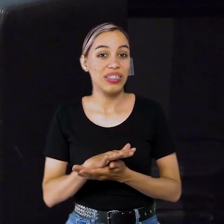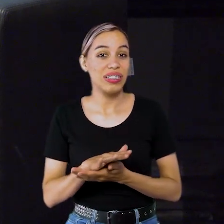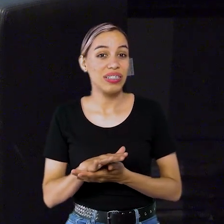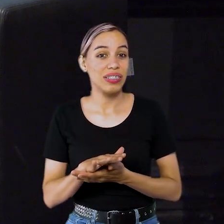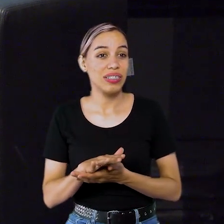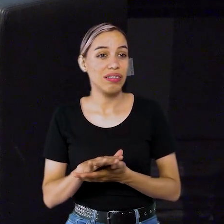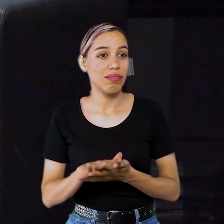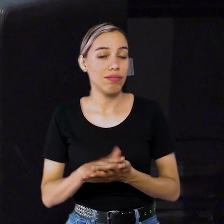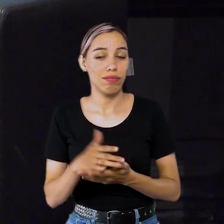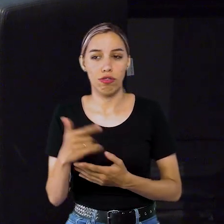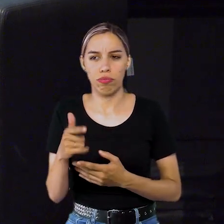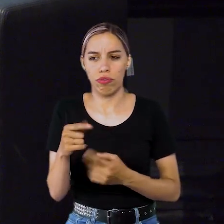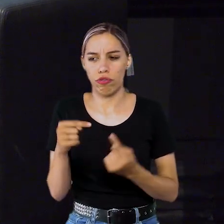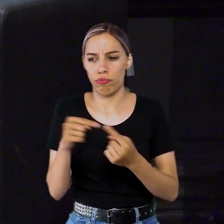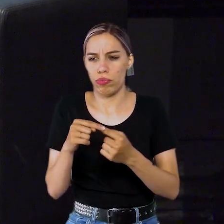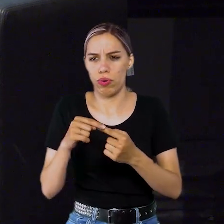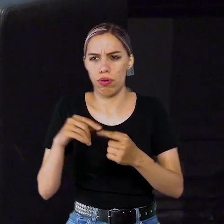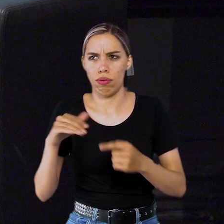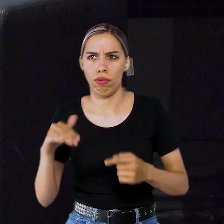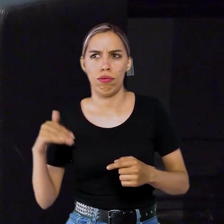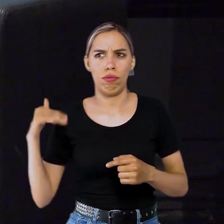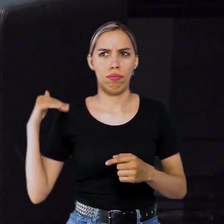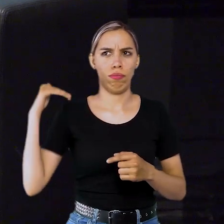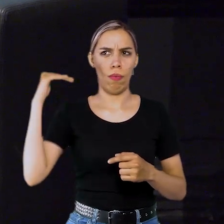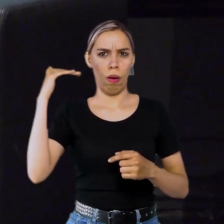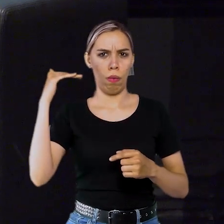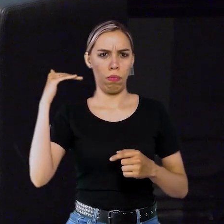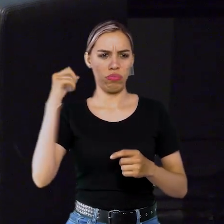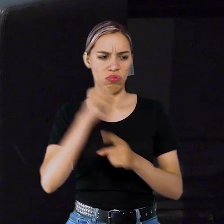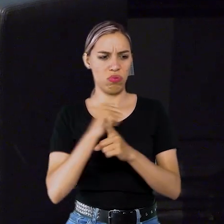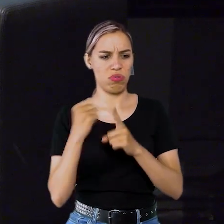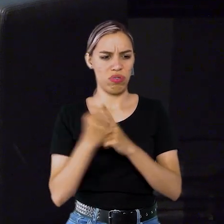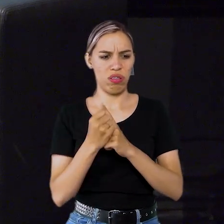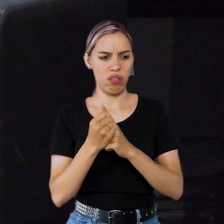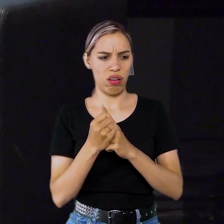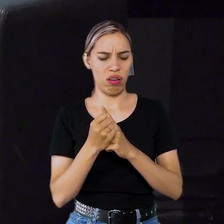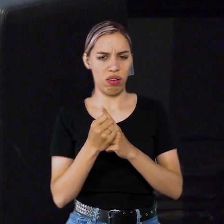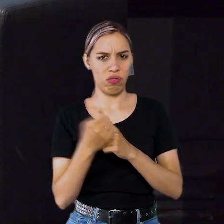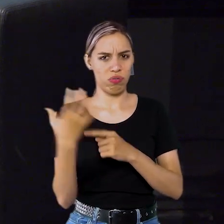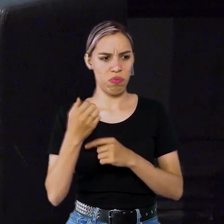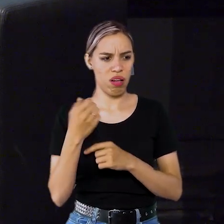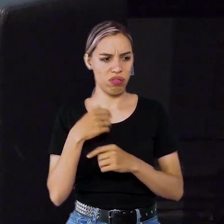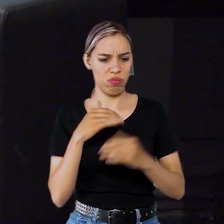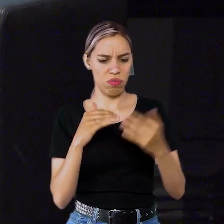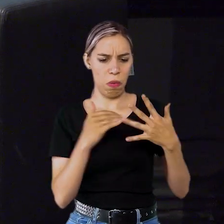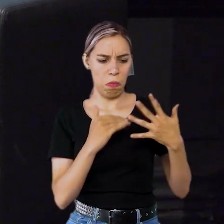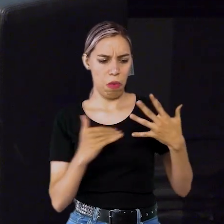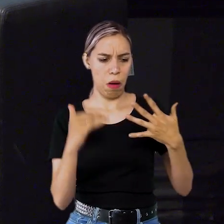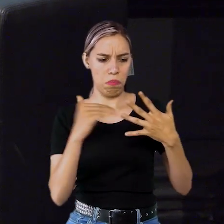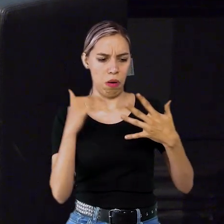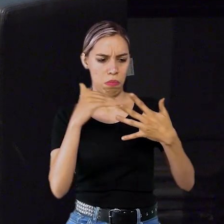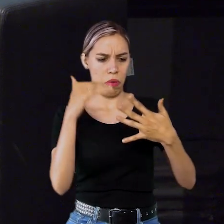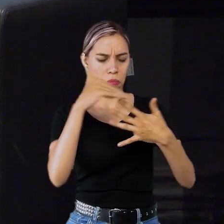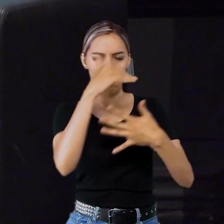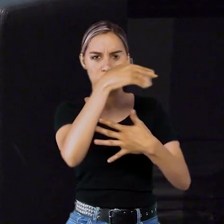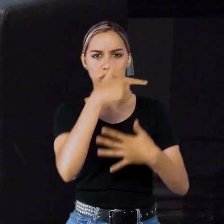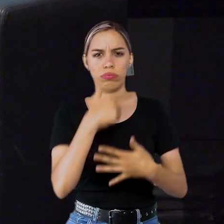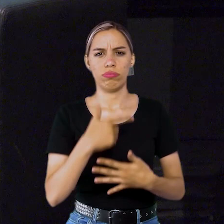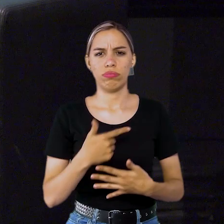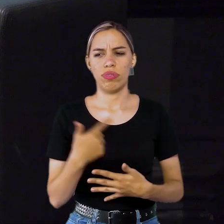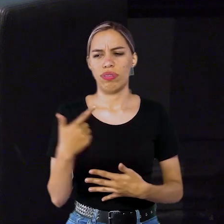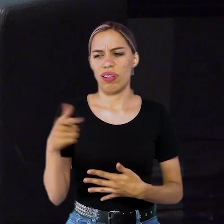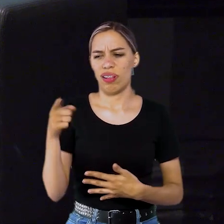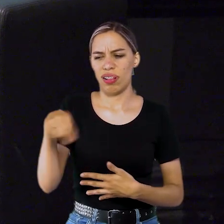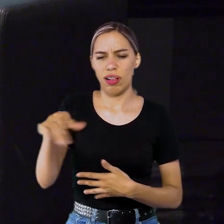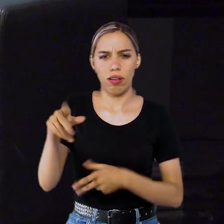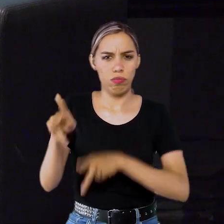o poder coercitivo que existe aqui na sociedade branca, né? Da hierarquia. Não